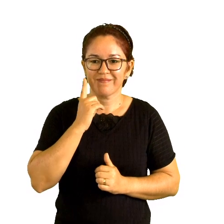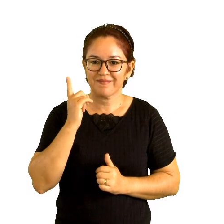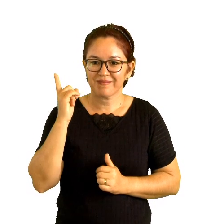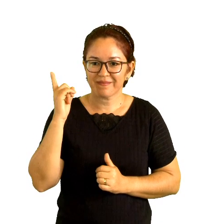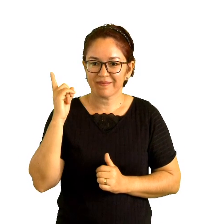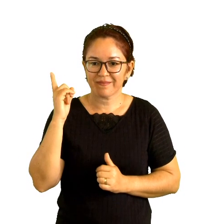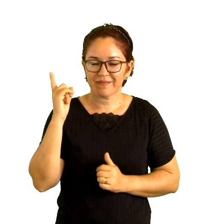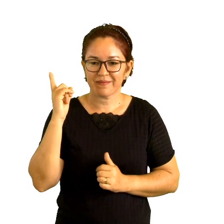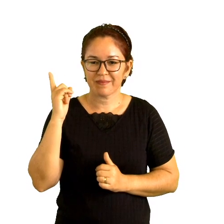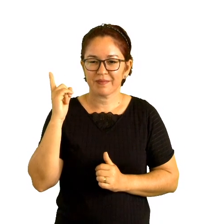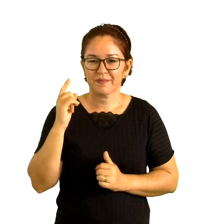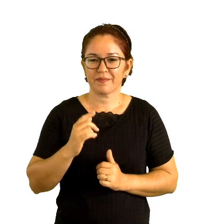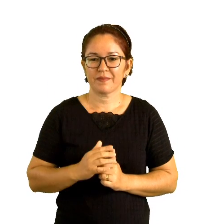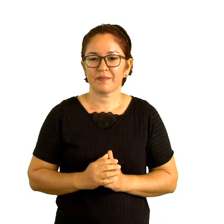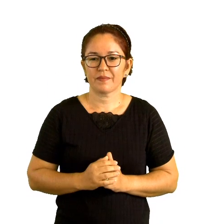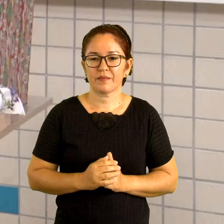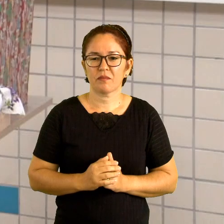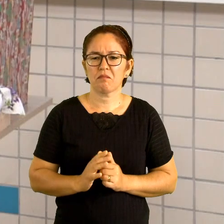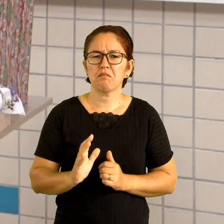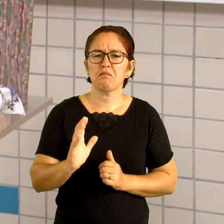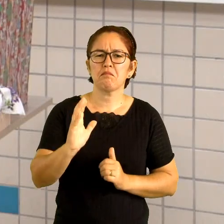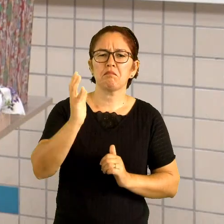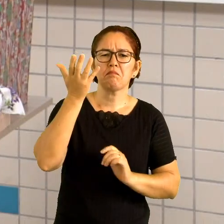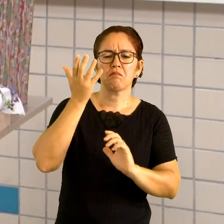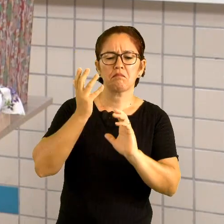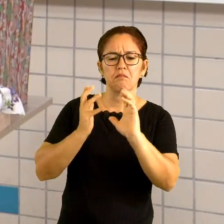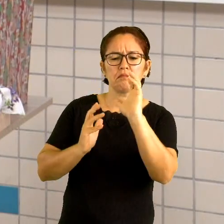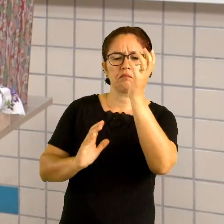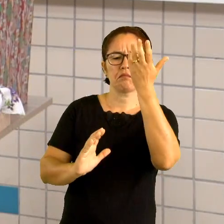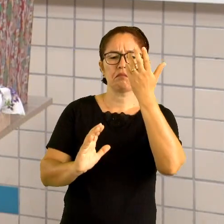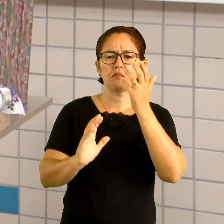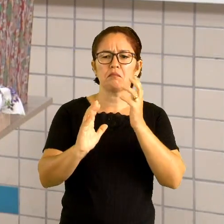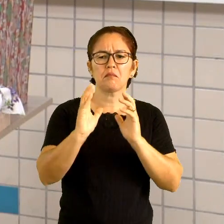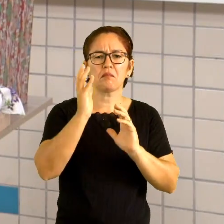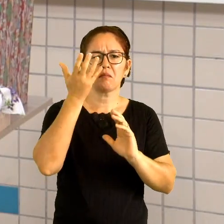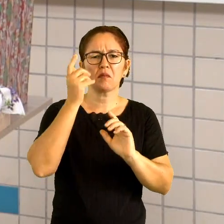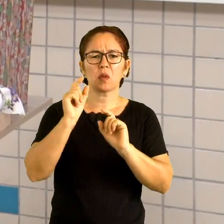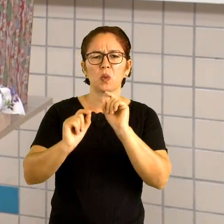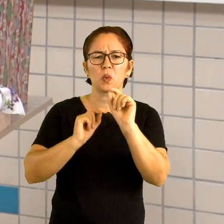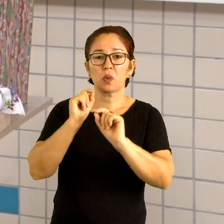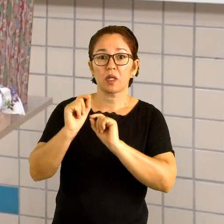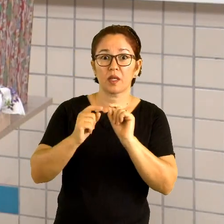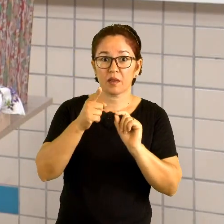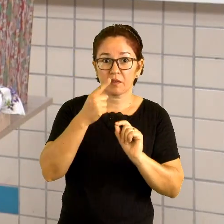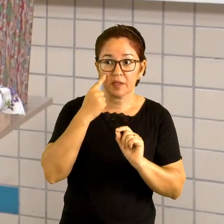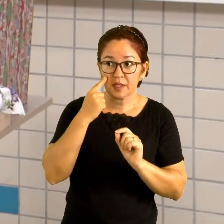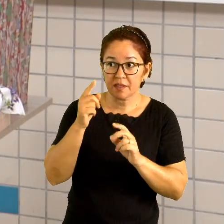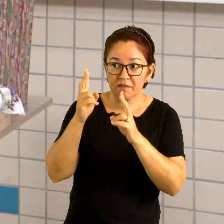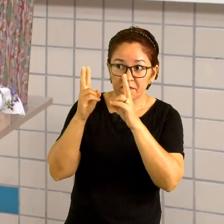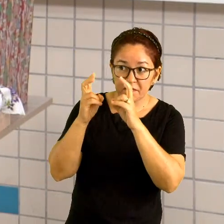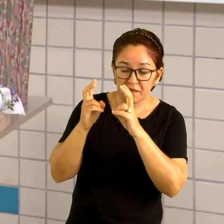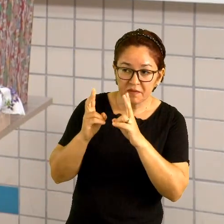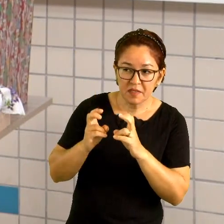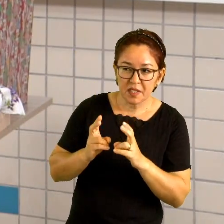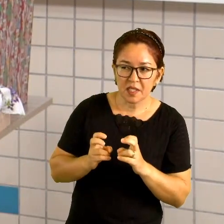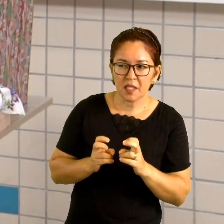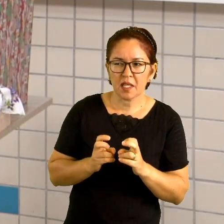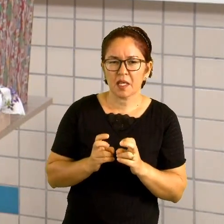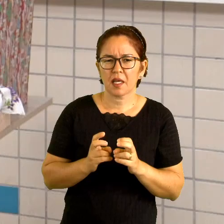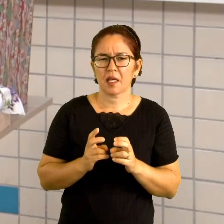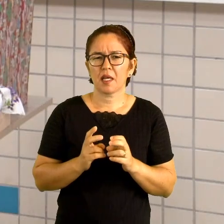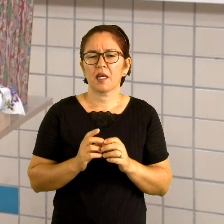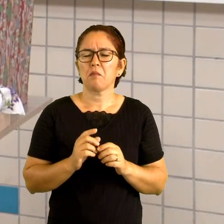observando todo o enredo, toda a história, todo o conflito, se há acréscimos, se não há, qual